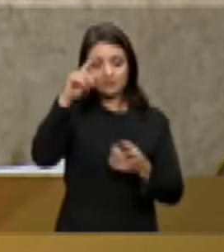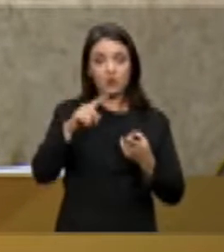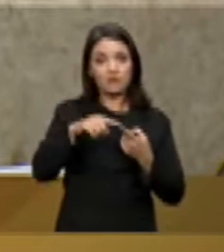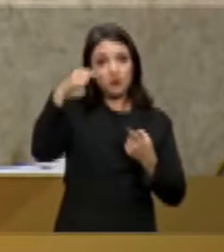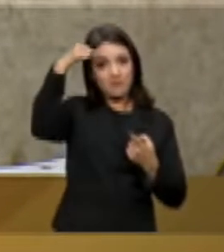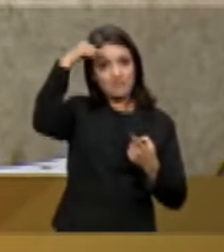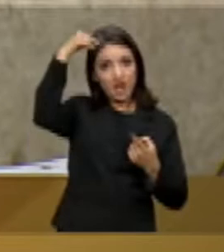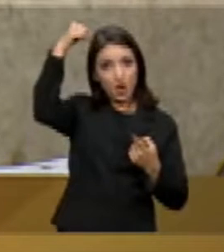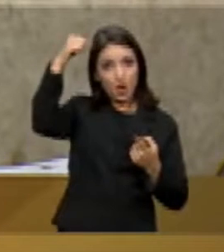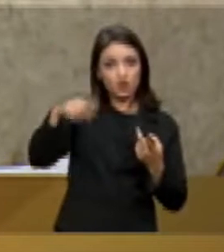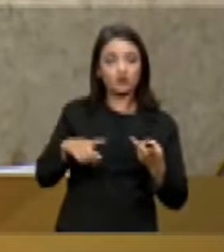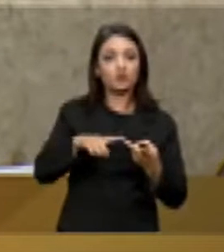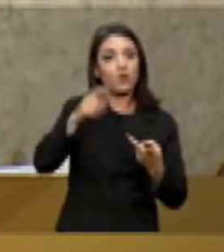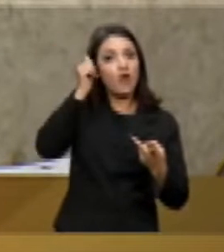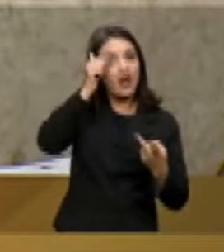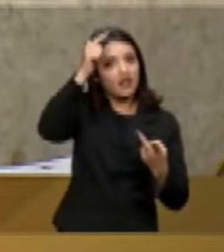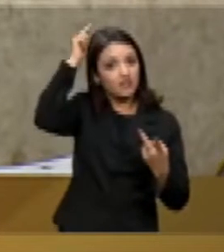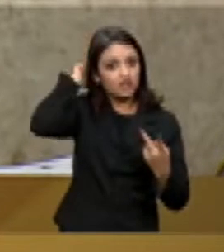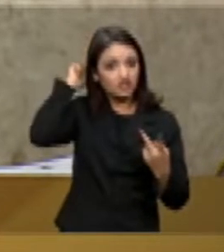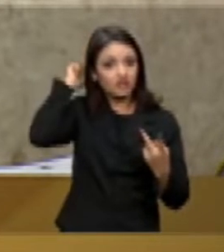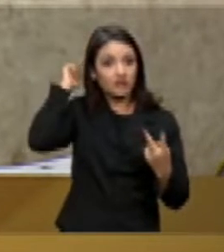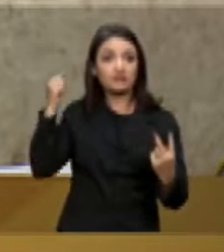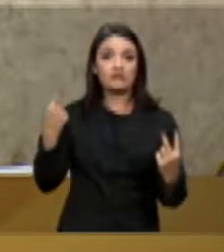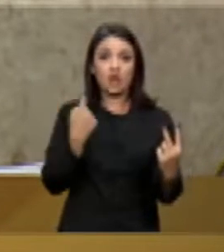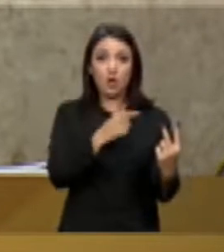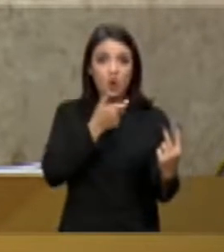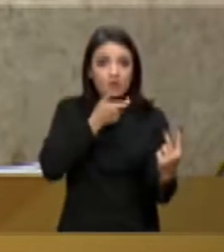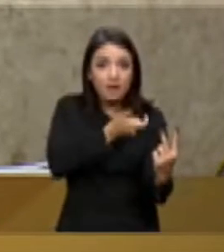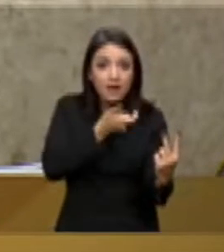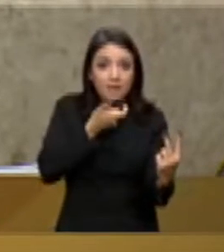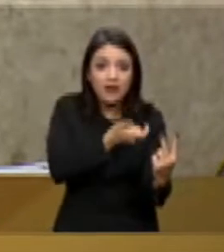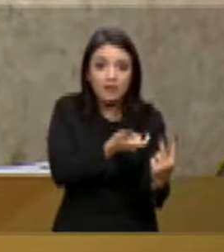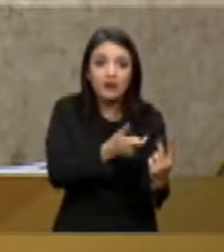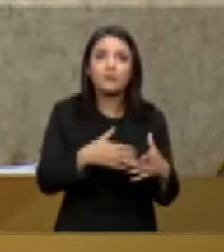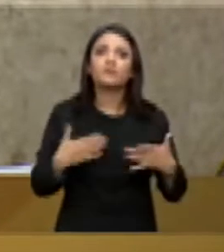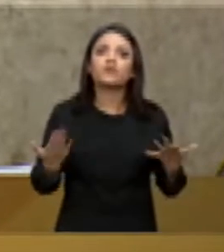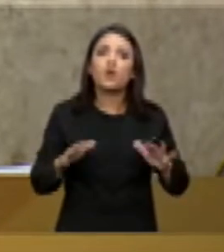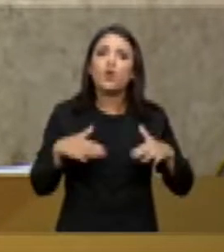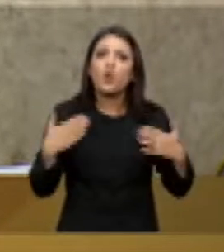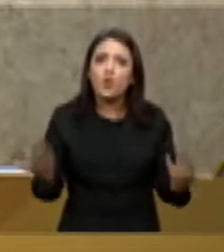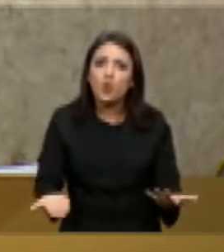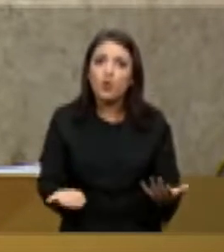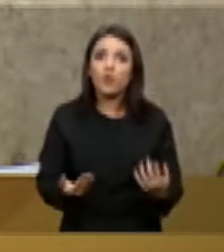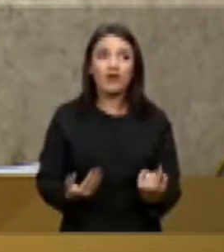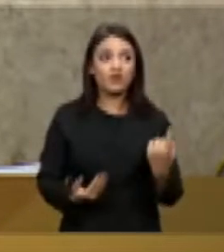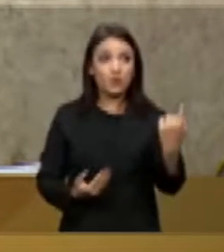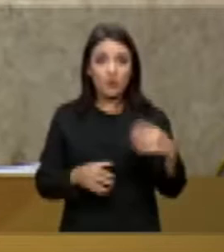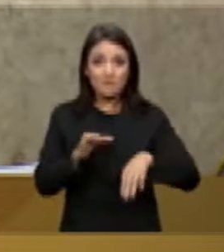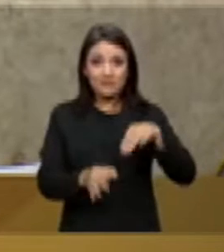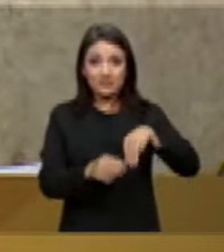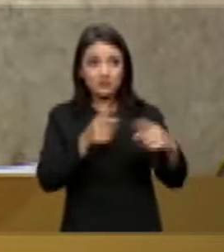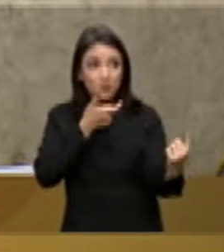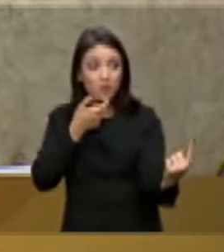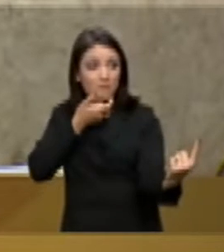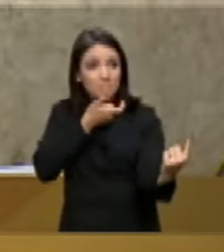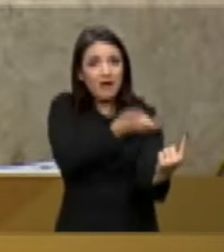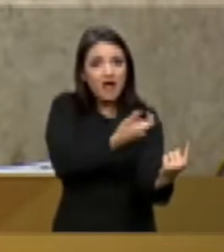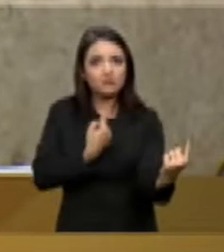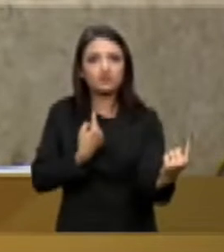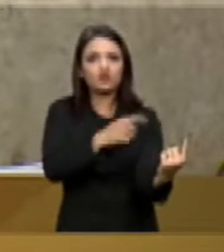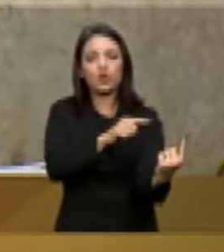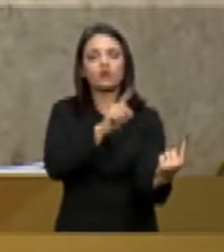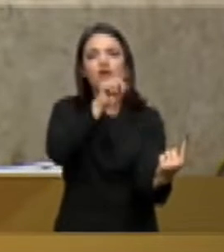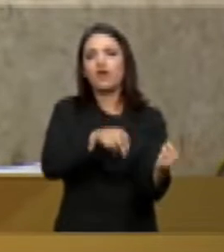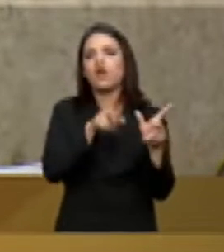Barroso e Alexandre de Moraes, sendo certo que quando se atinge um dos integrantes, se atinge a